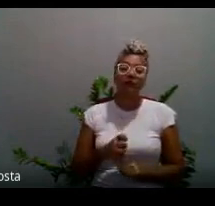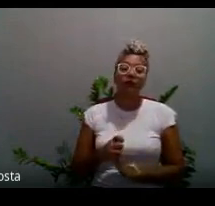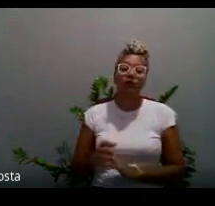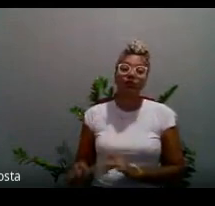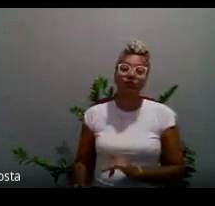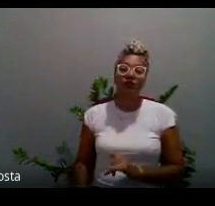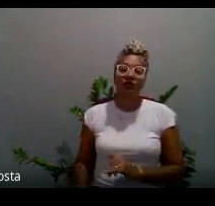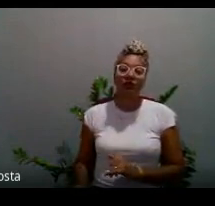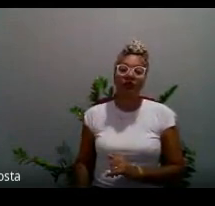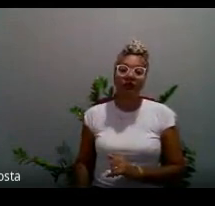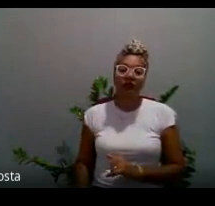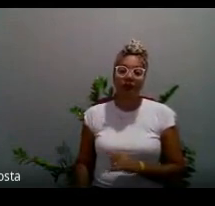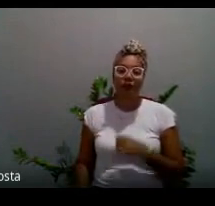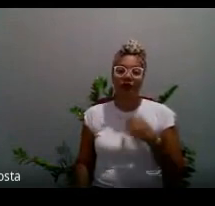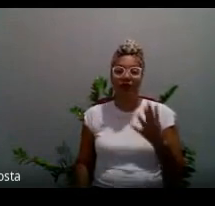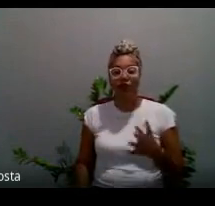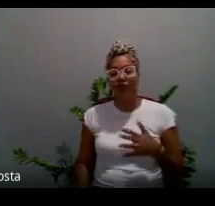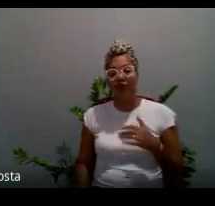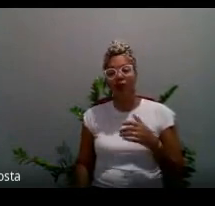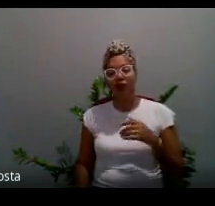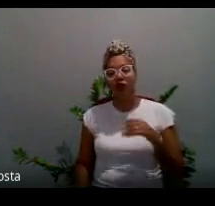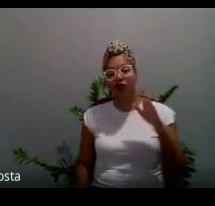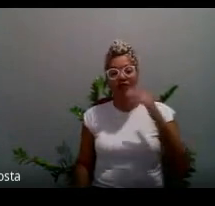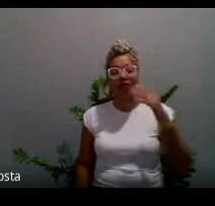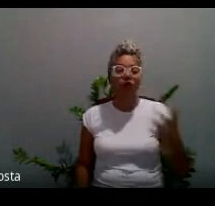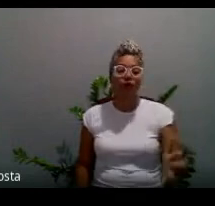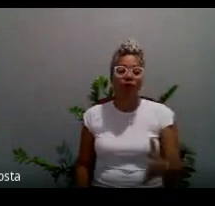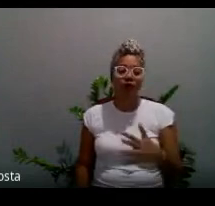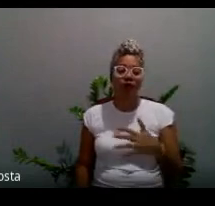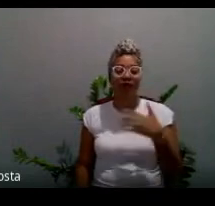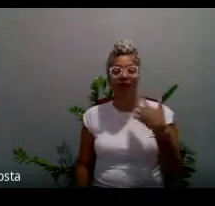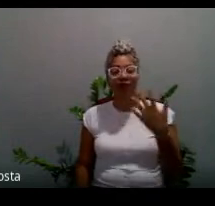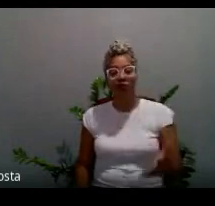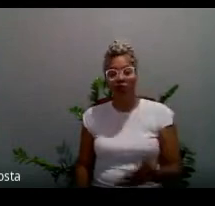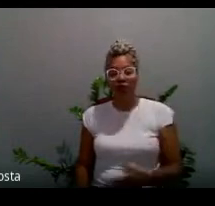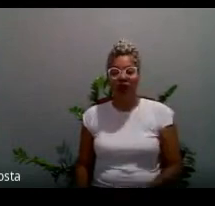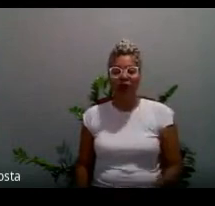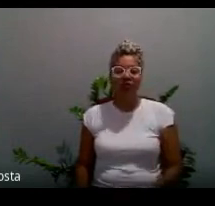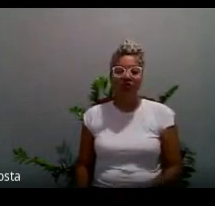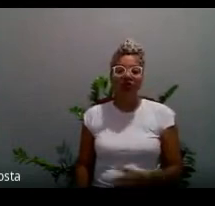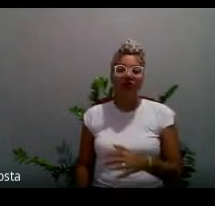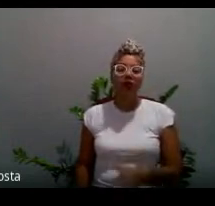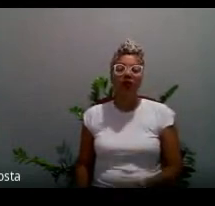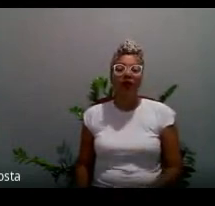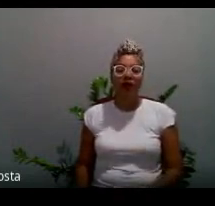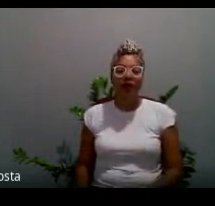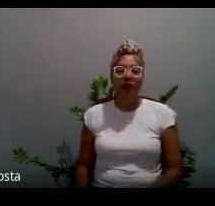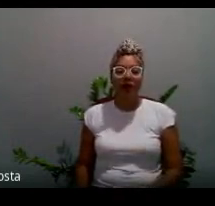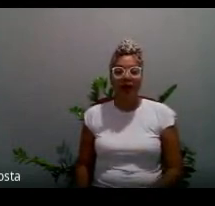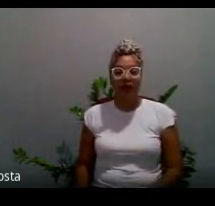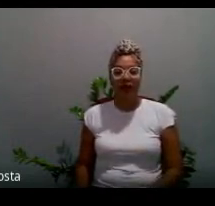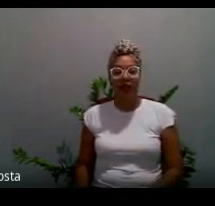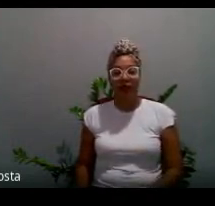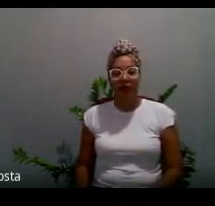gente consegue que as pessoas vejam, por exemplo, onde os nossos alunos foram, né, eventos que aconteceram.